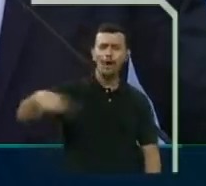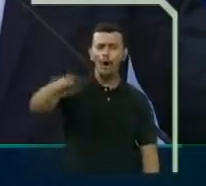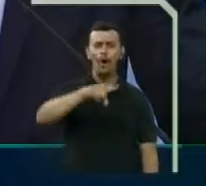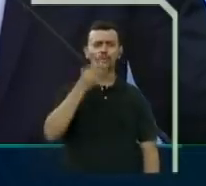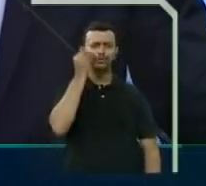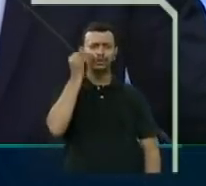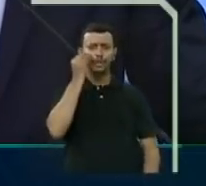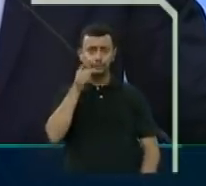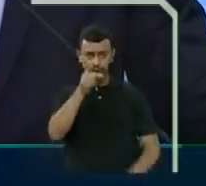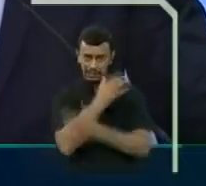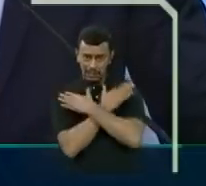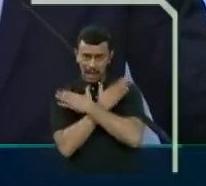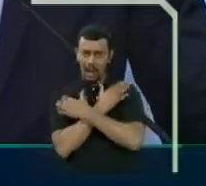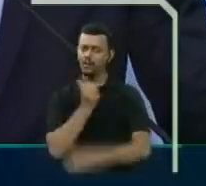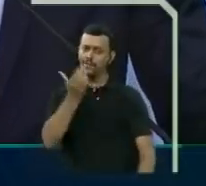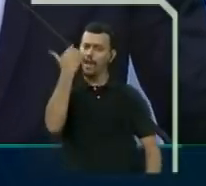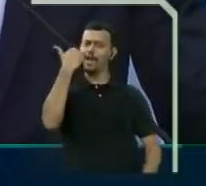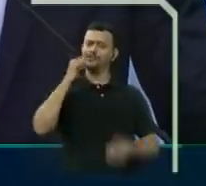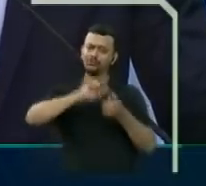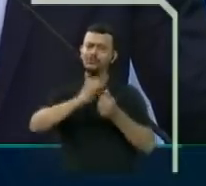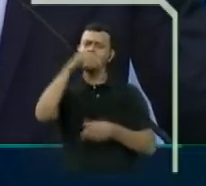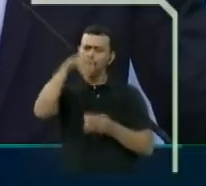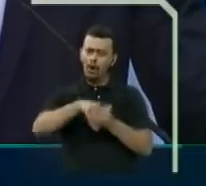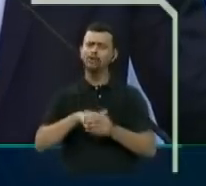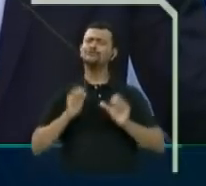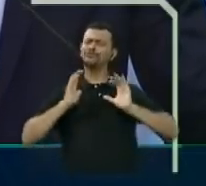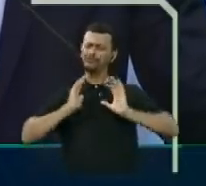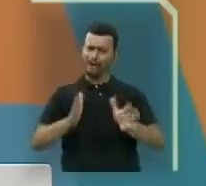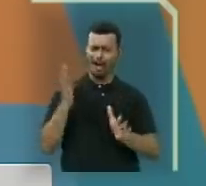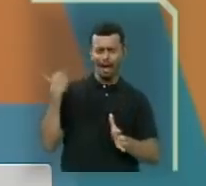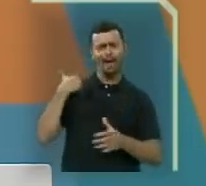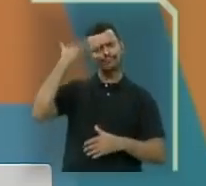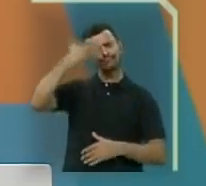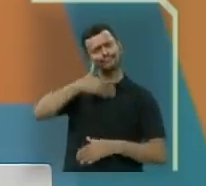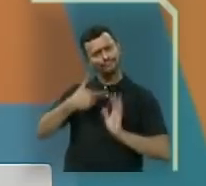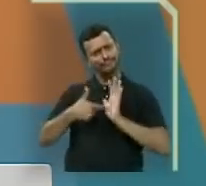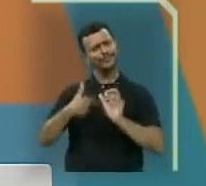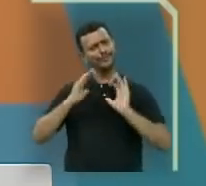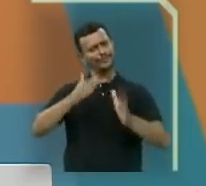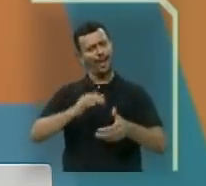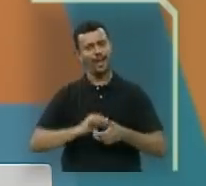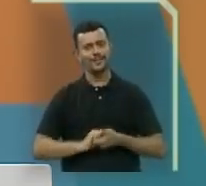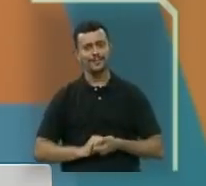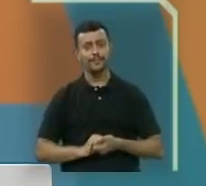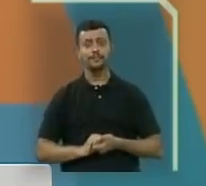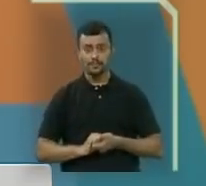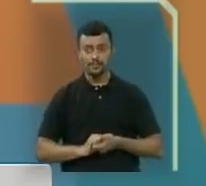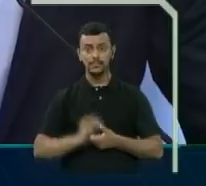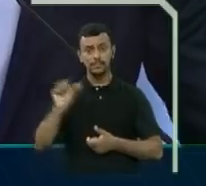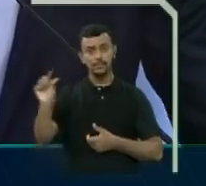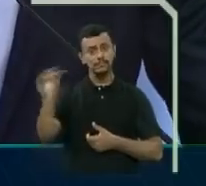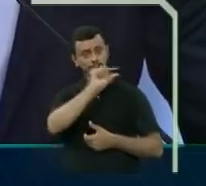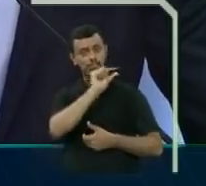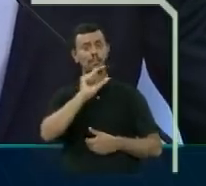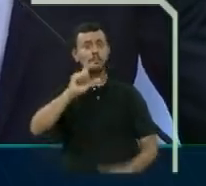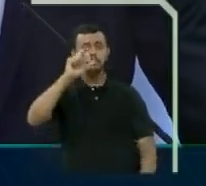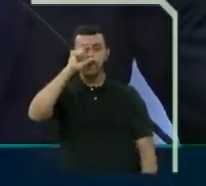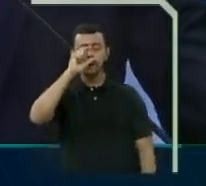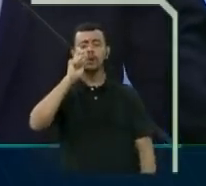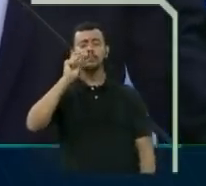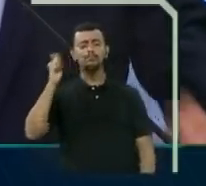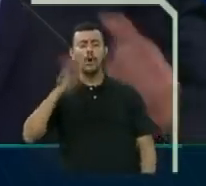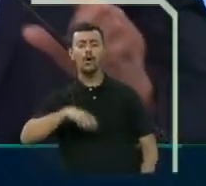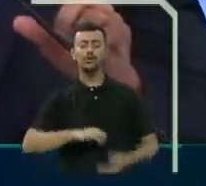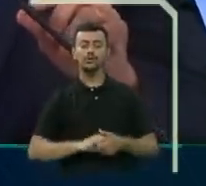desempregado. Venha conosco, nós sabemos como fazer, porque nós já fizemos, provamos isso. Sua tréplica, Paulo Scaffi. São